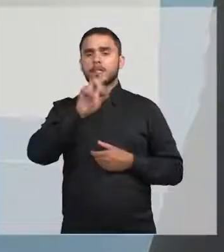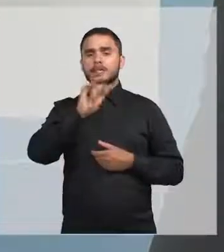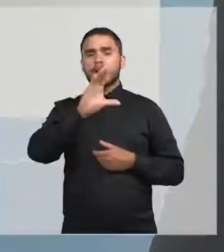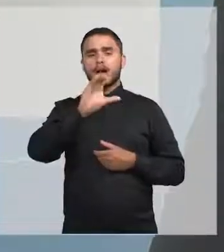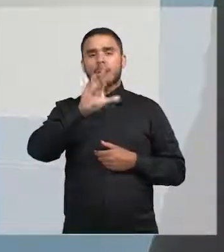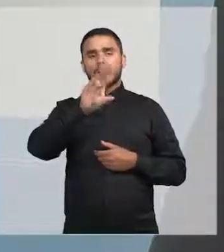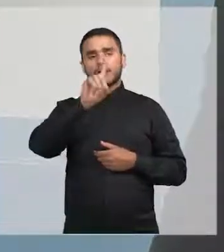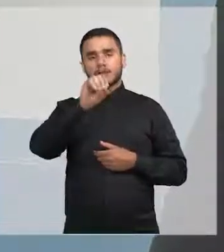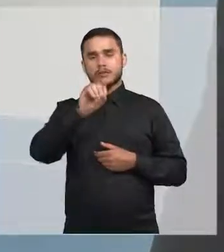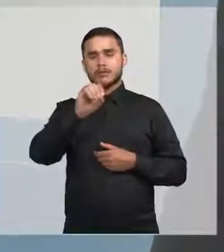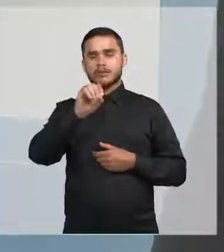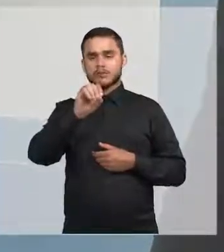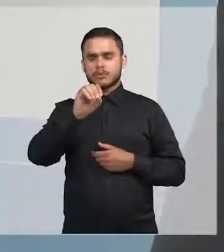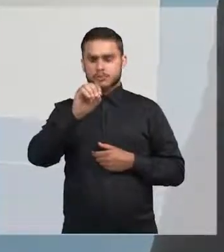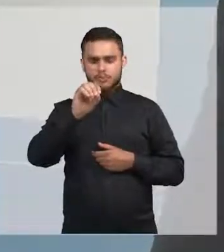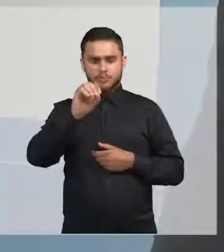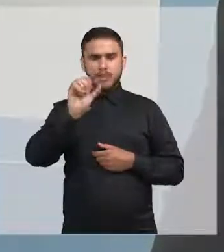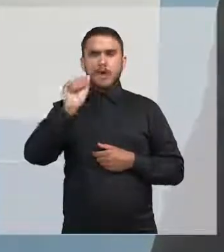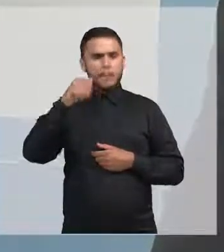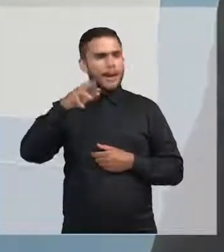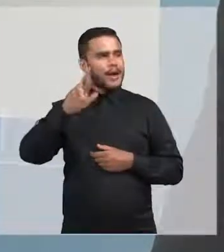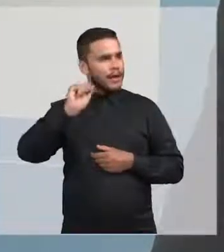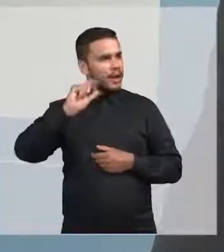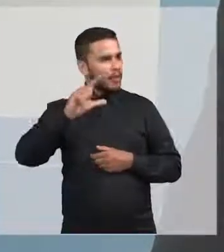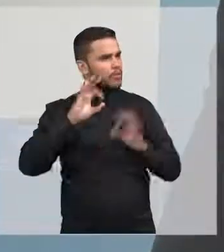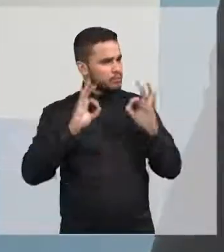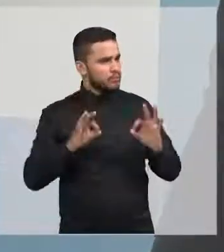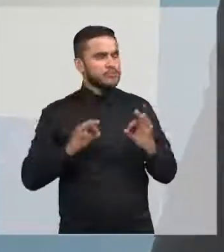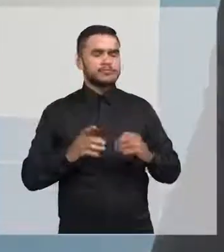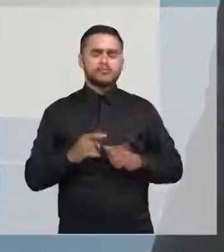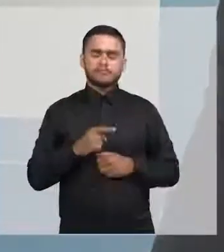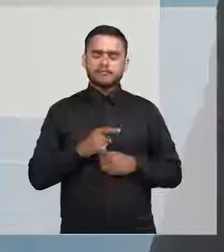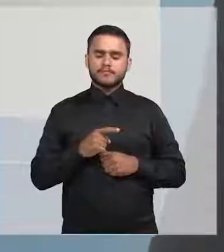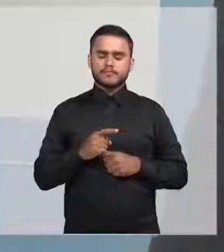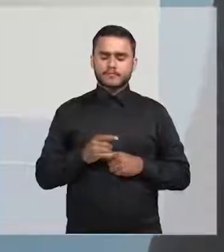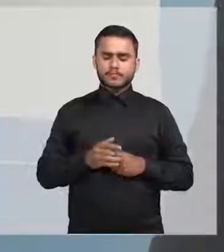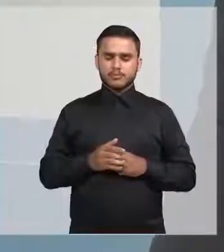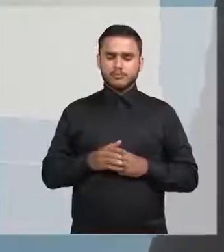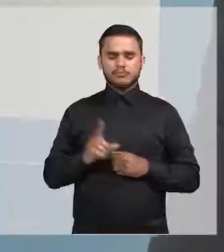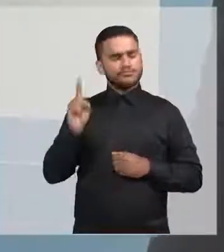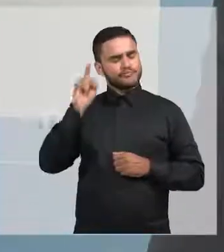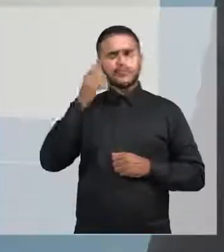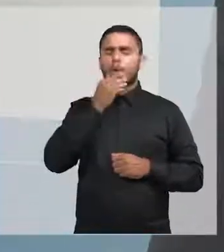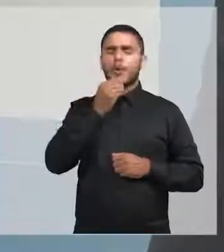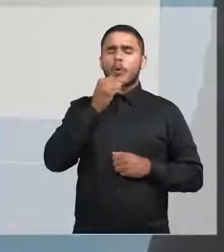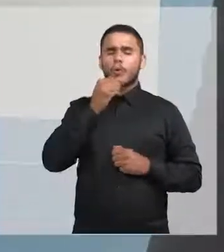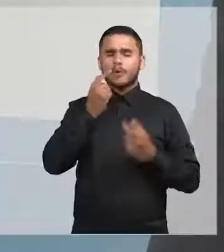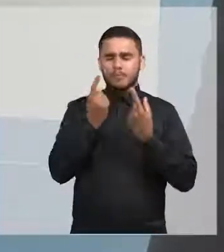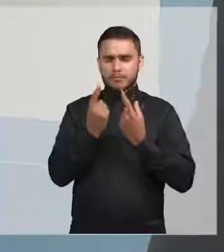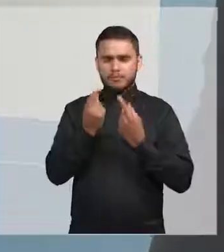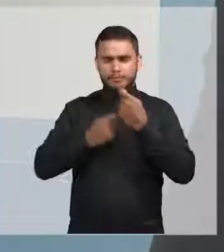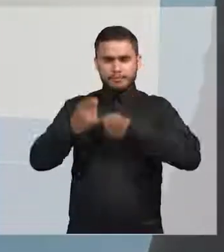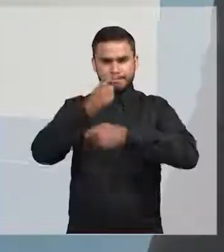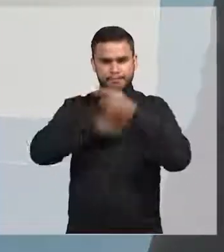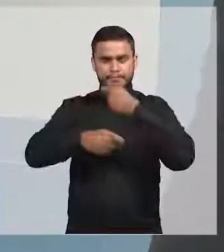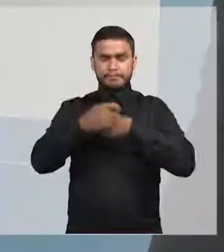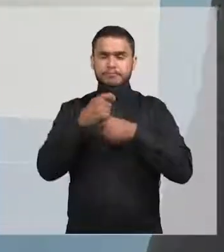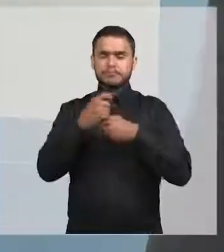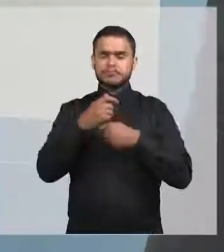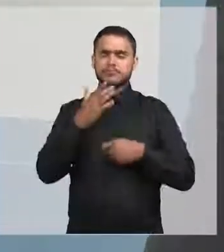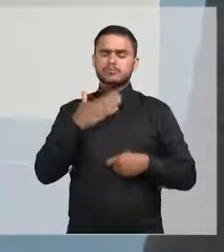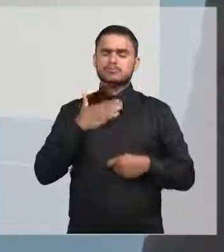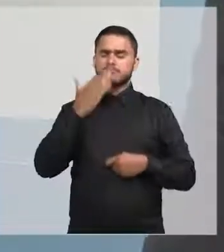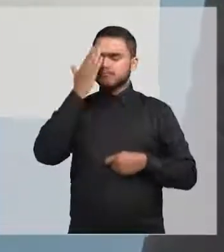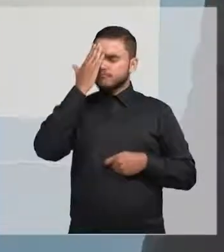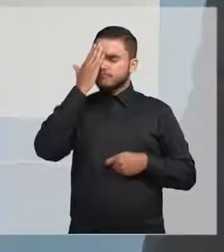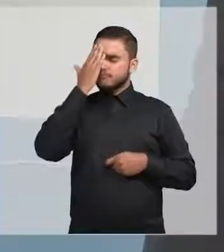Amaral, Barros Amaral, né? Foi ele ou foi outro? Não importa não. O importa é que ele disse uma coisa que eu já sabia, já tinha ouvido há